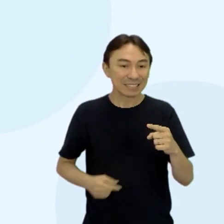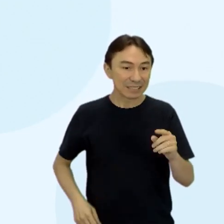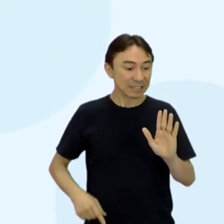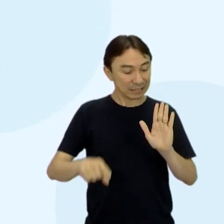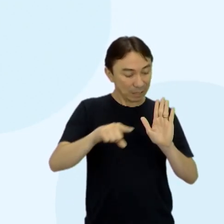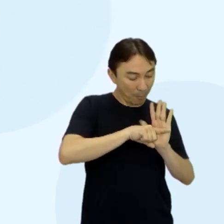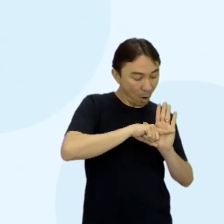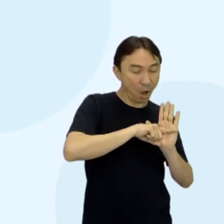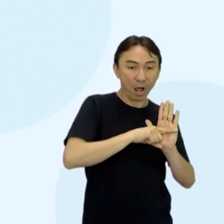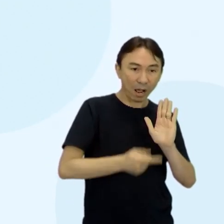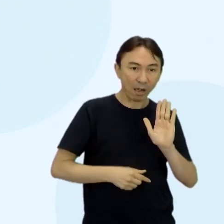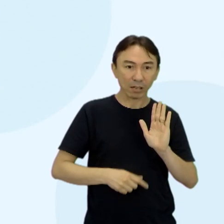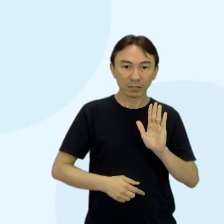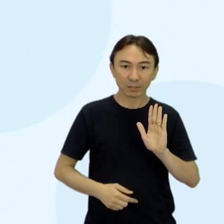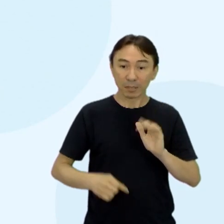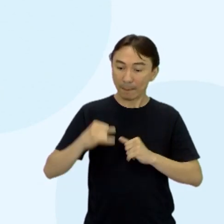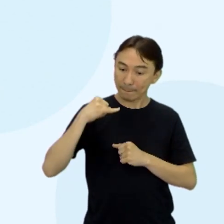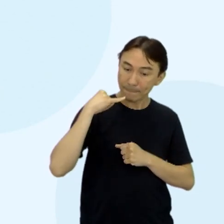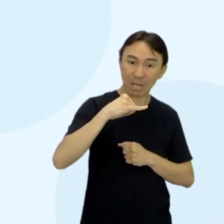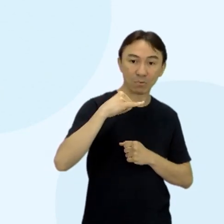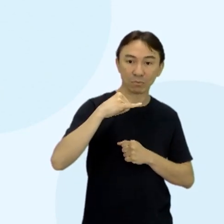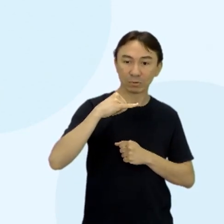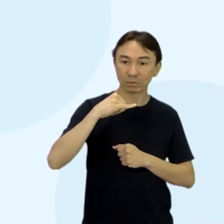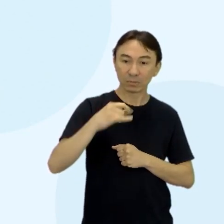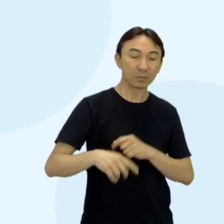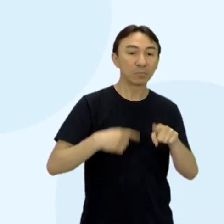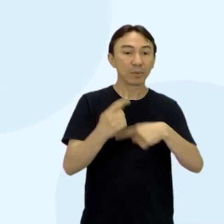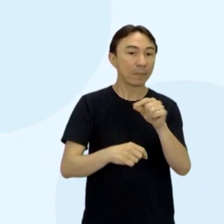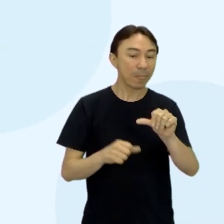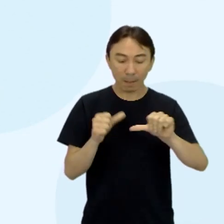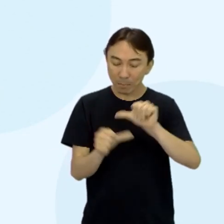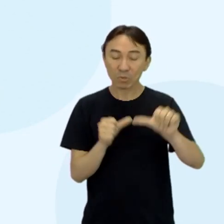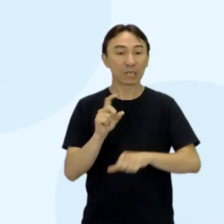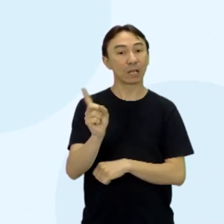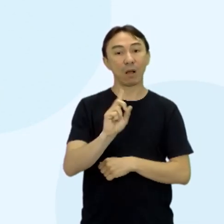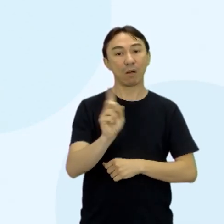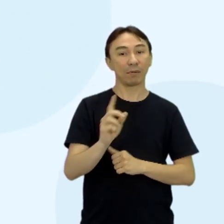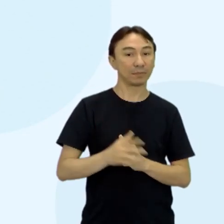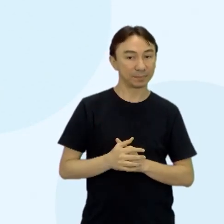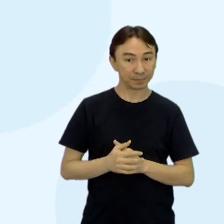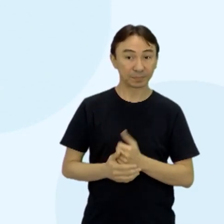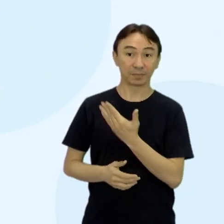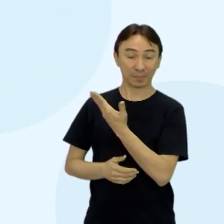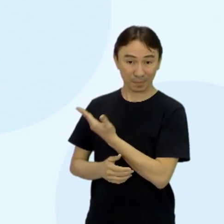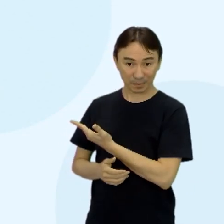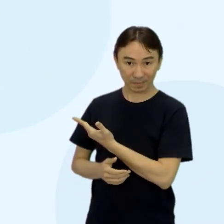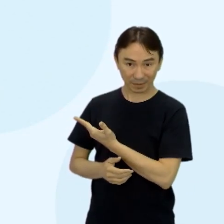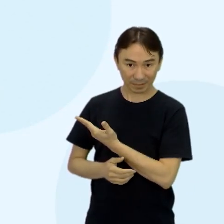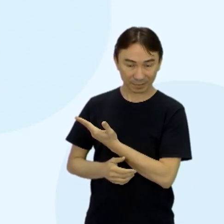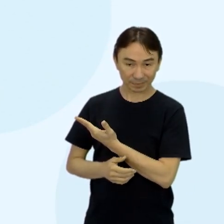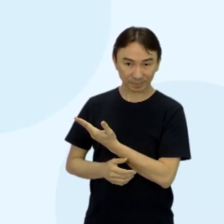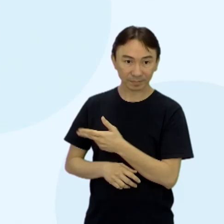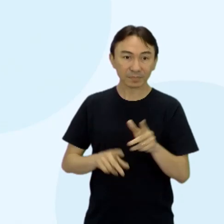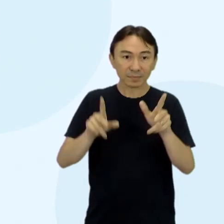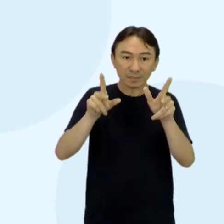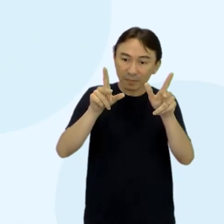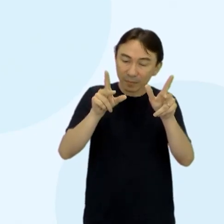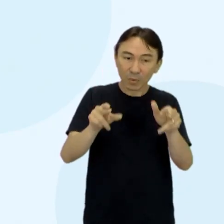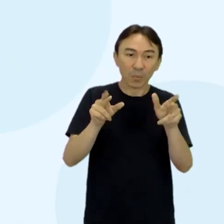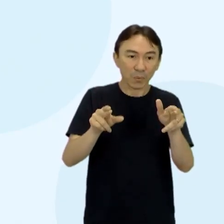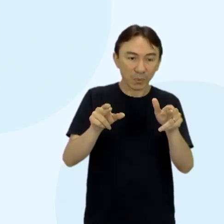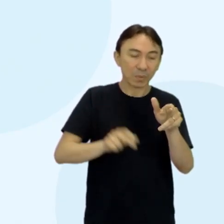Porque é uma coisa muito legal, né? Ou seja, a igualdade matemática não se altera ao